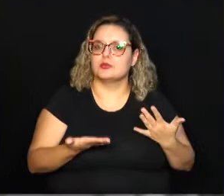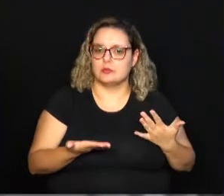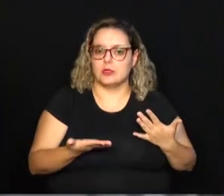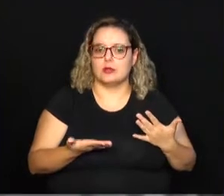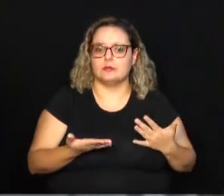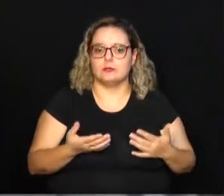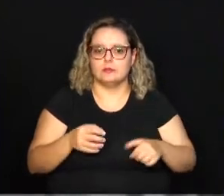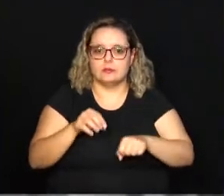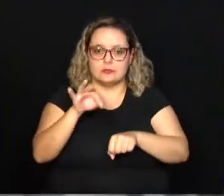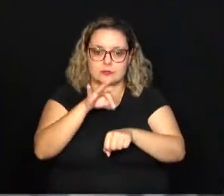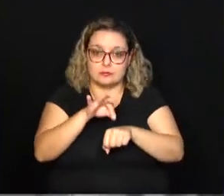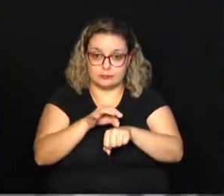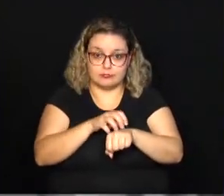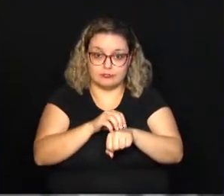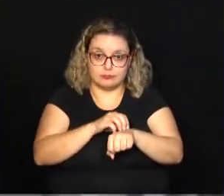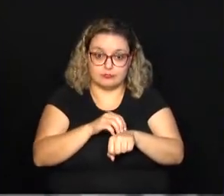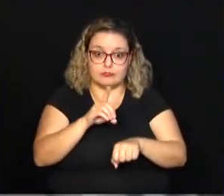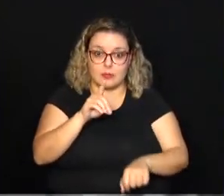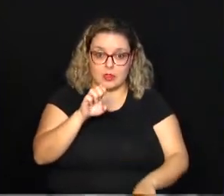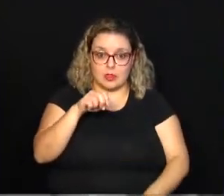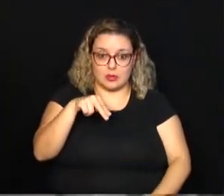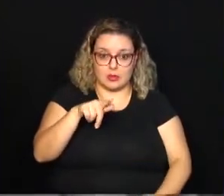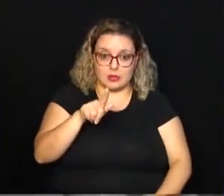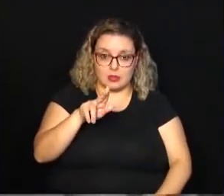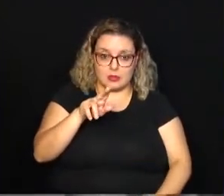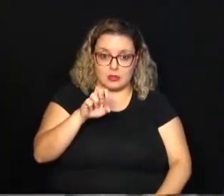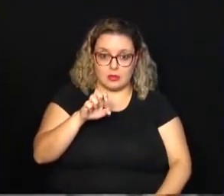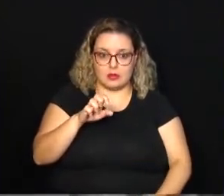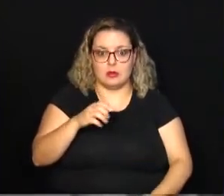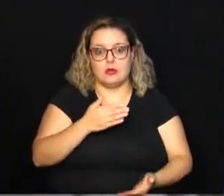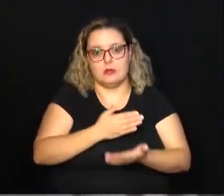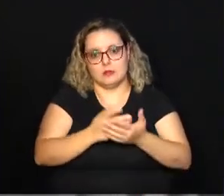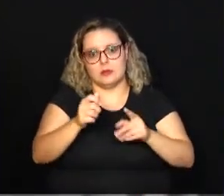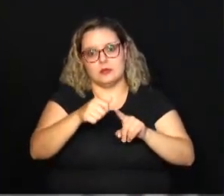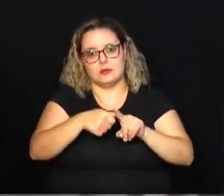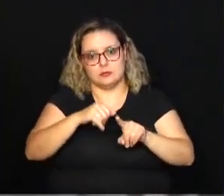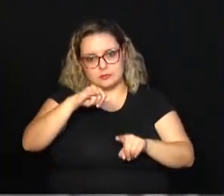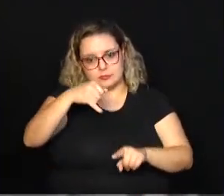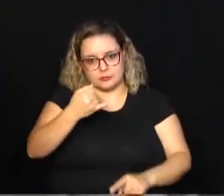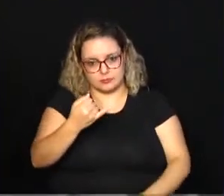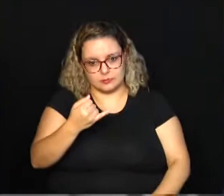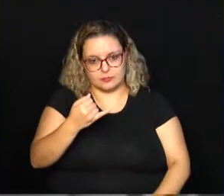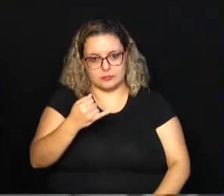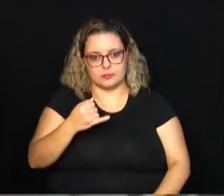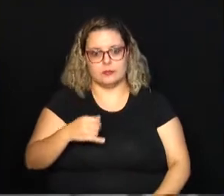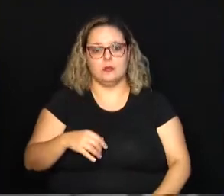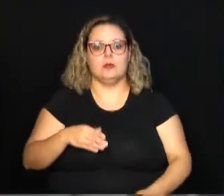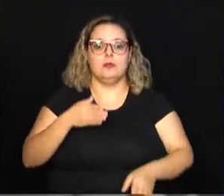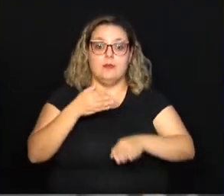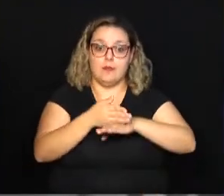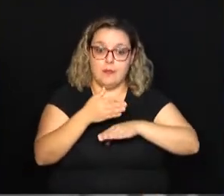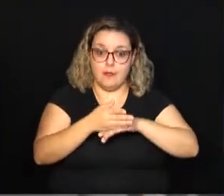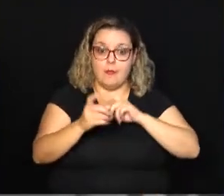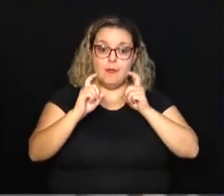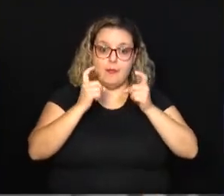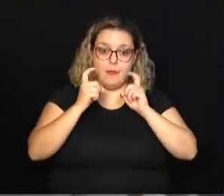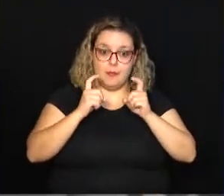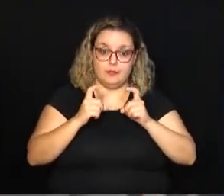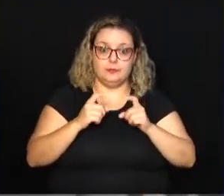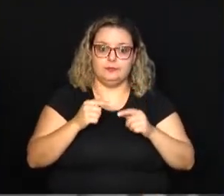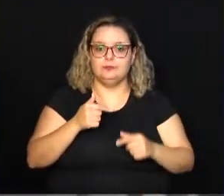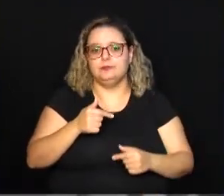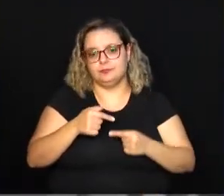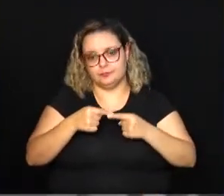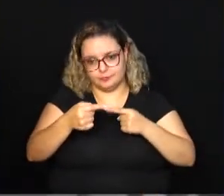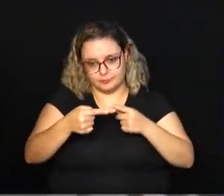Dengue. A dengue, a gente já está desde janeiro, e isso mais uma coisa, da Devisa, a gente participa de reuniões conjuntas semanalmente, às vezes